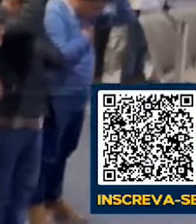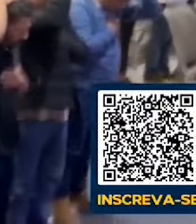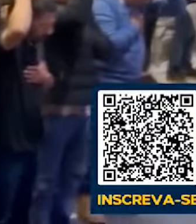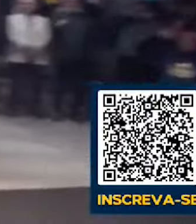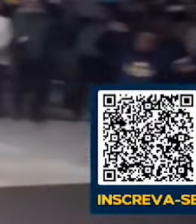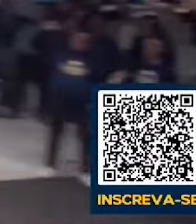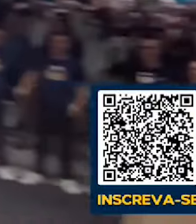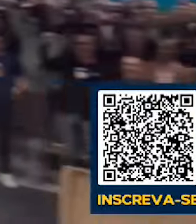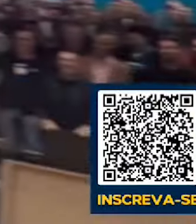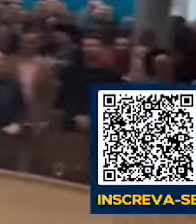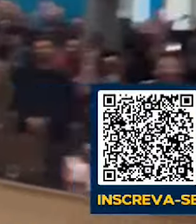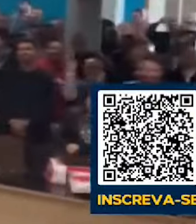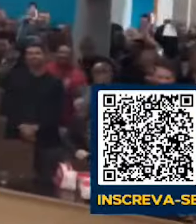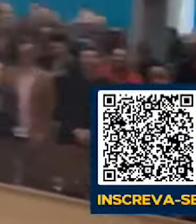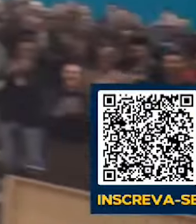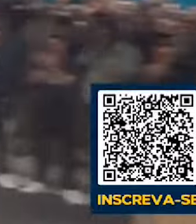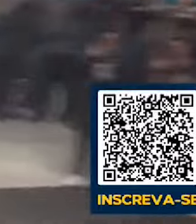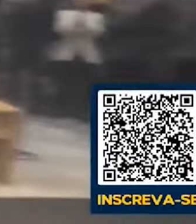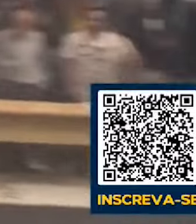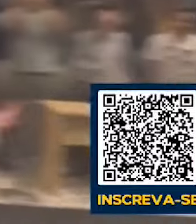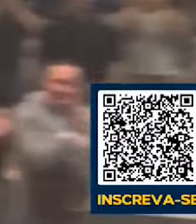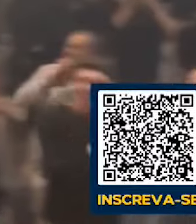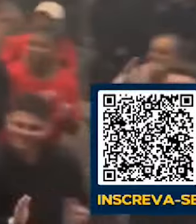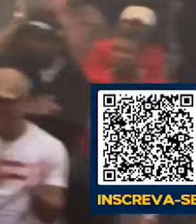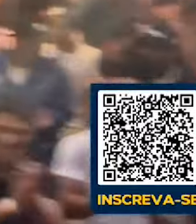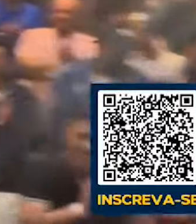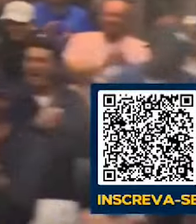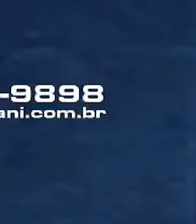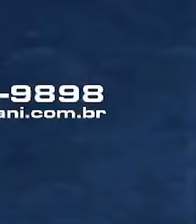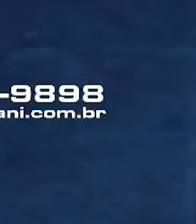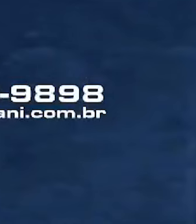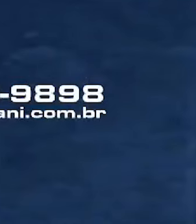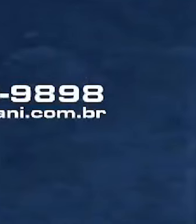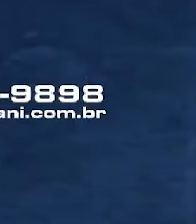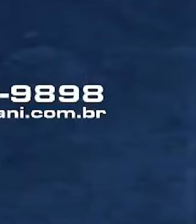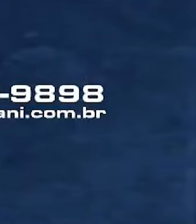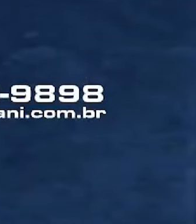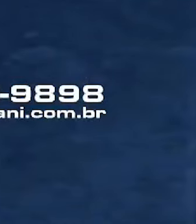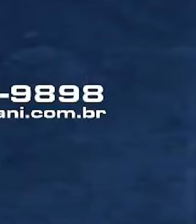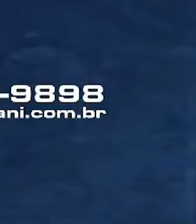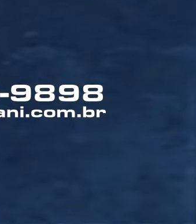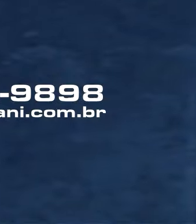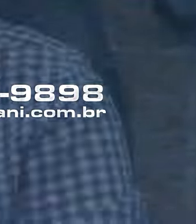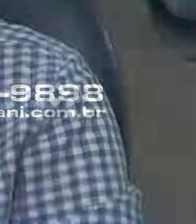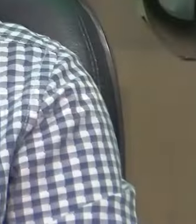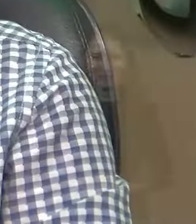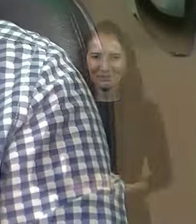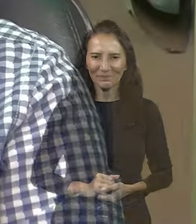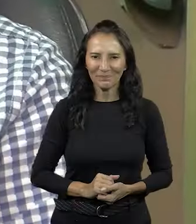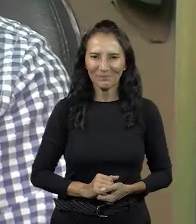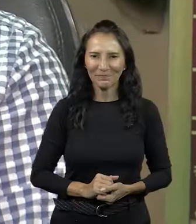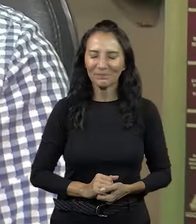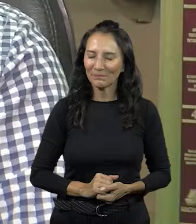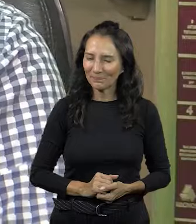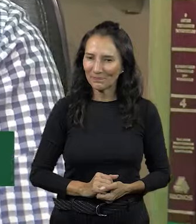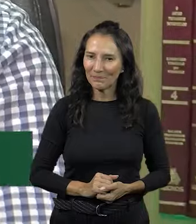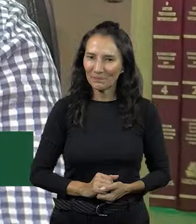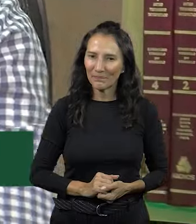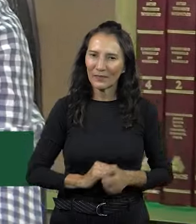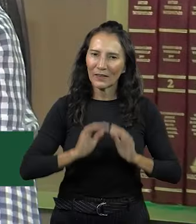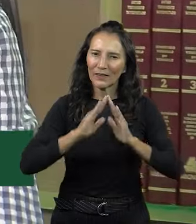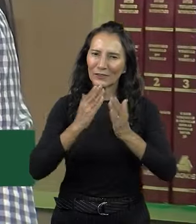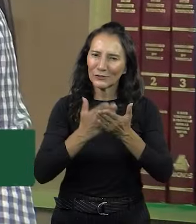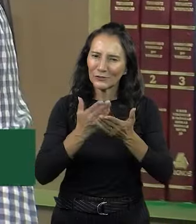Batista getsem Jesus ressuscitou por mim e por você temos também o Colégio